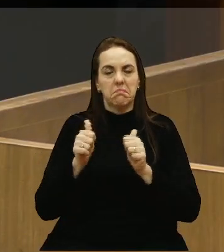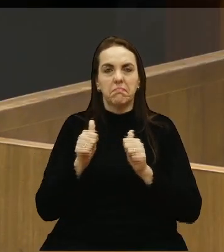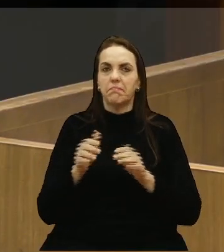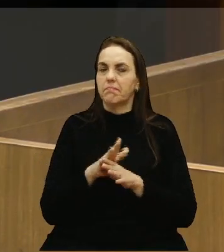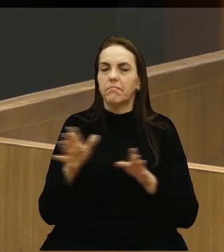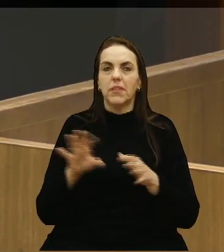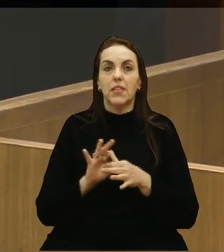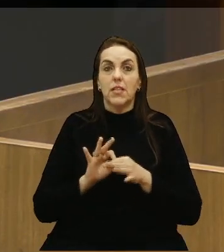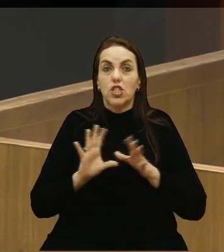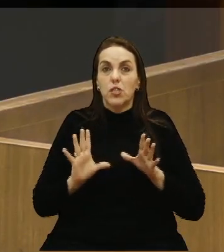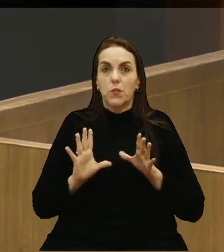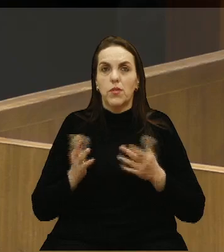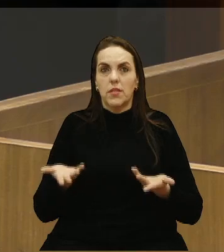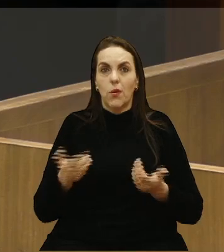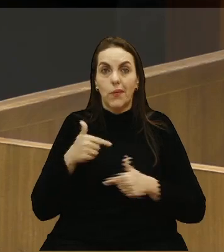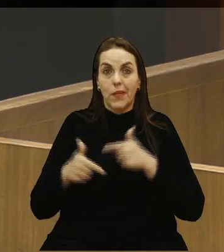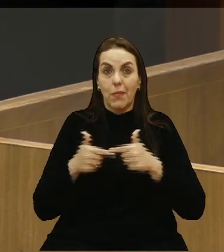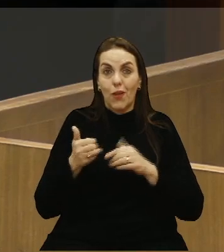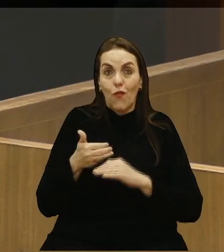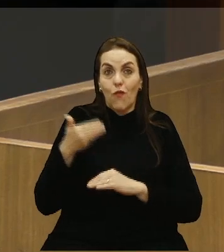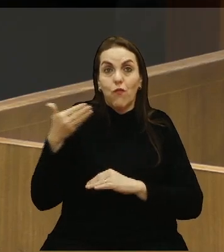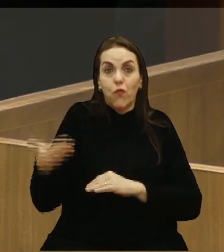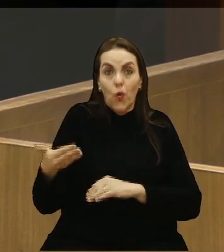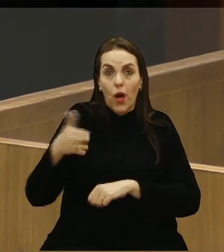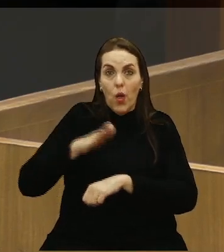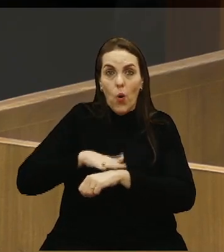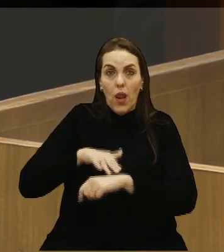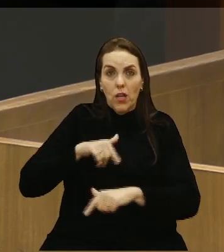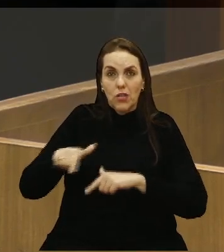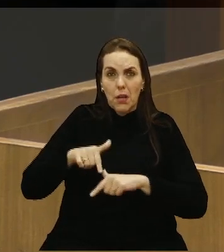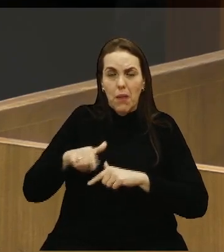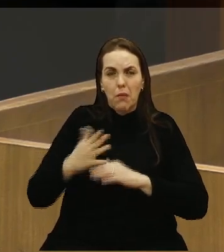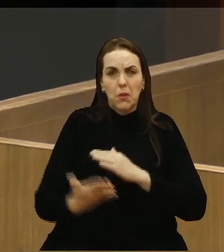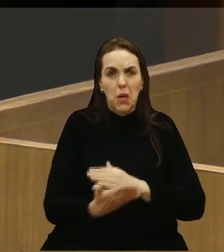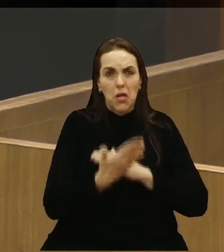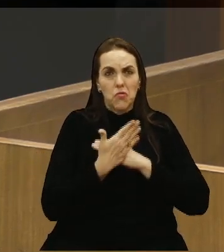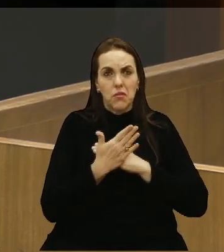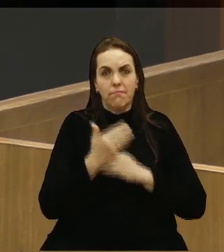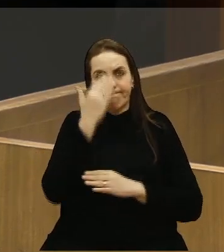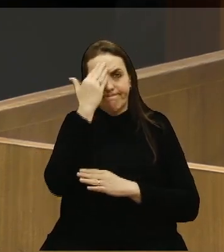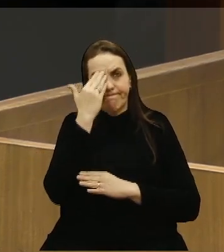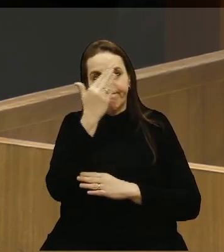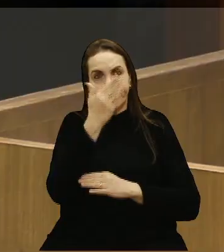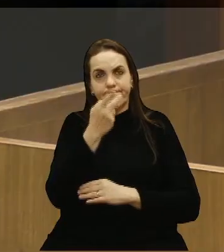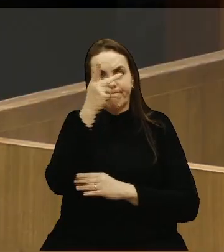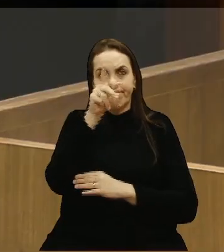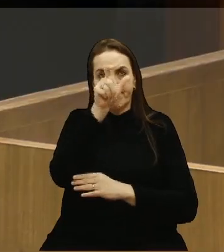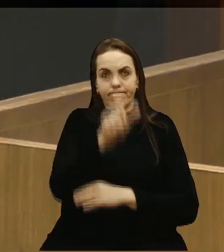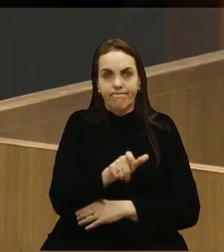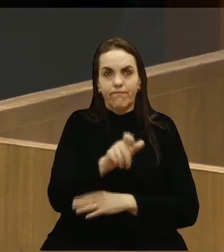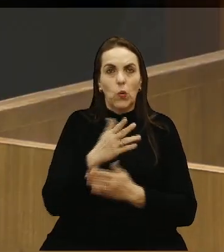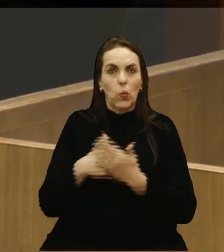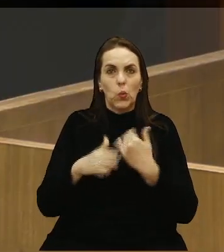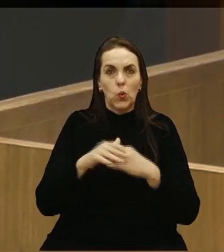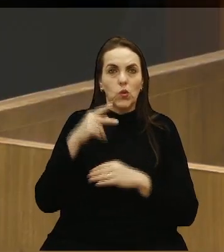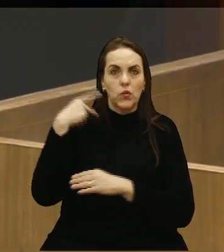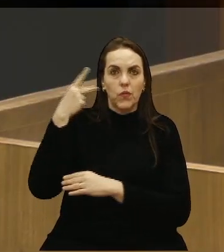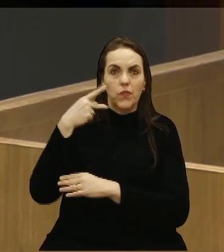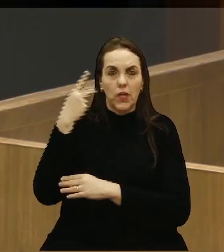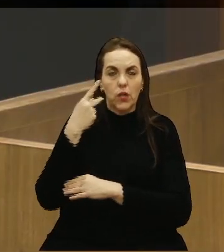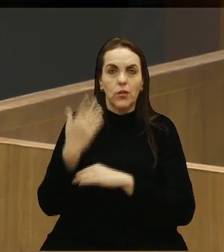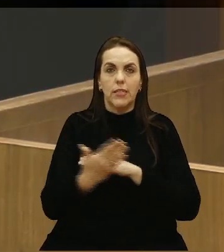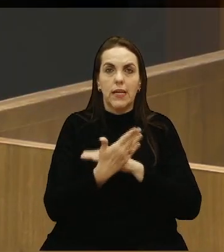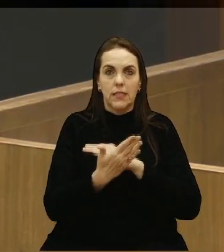disposição, inclusive trabalhando fora do seu horário para nos ajudar. Então, muito obrigado na sua pessoa e de todos os vereadores que nos